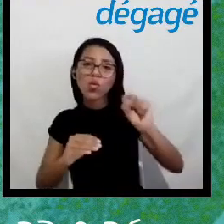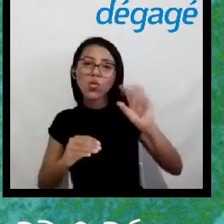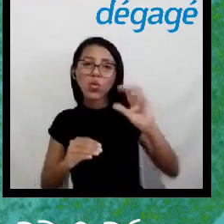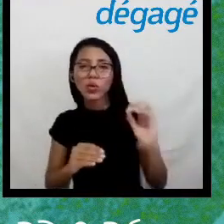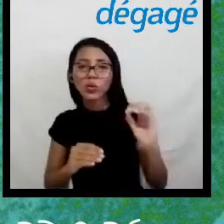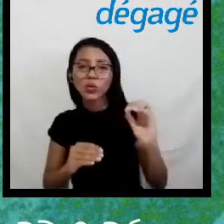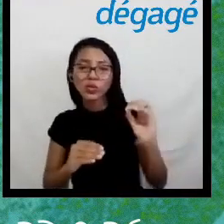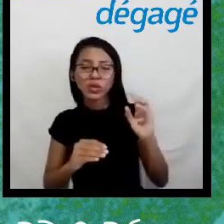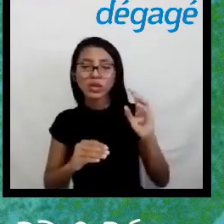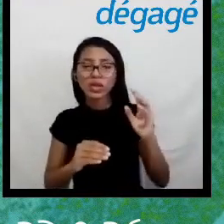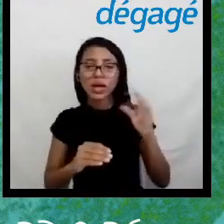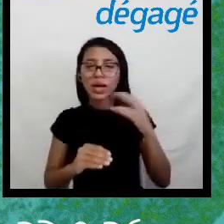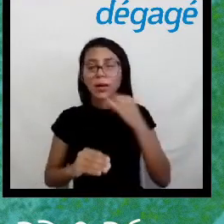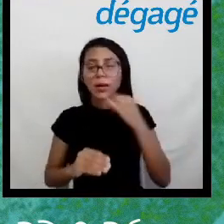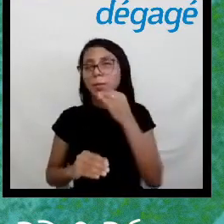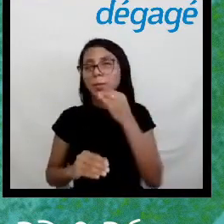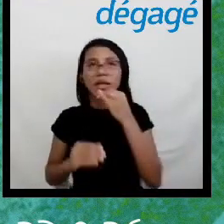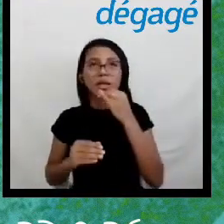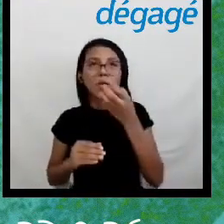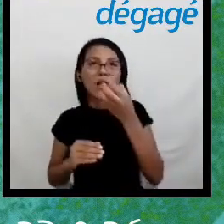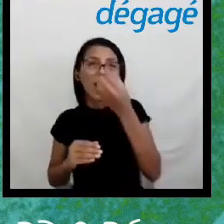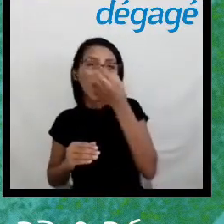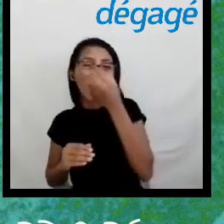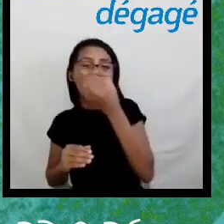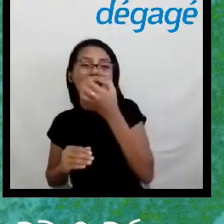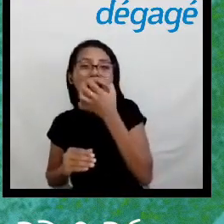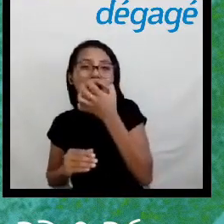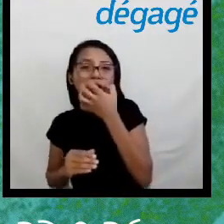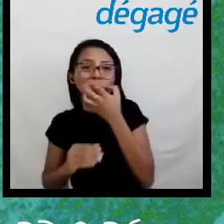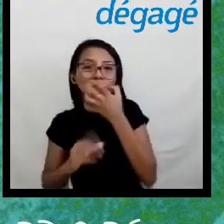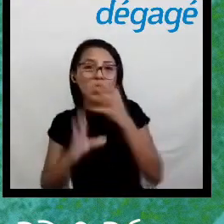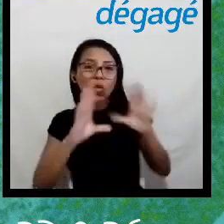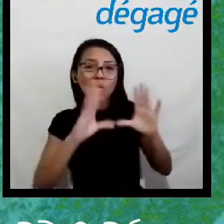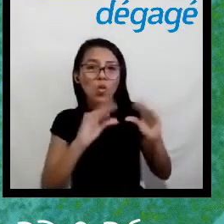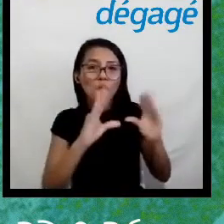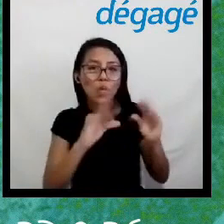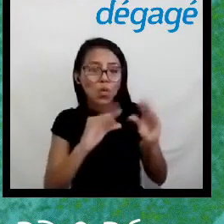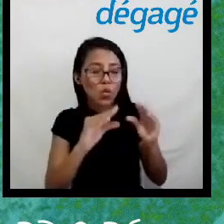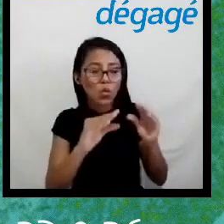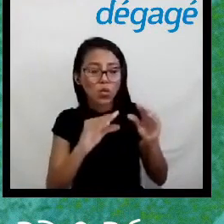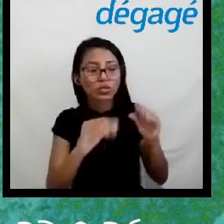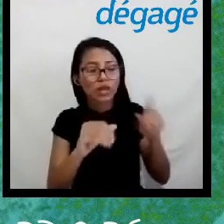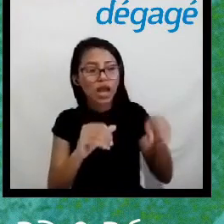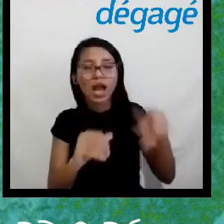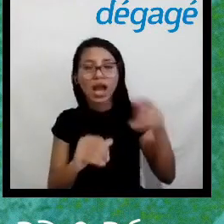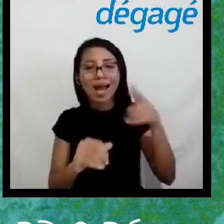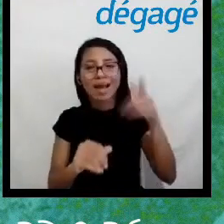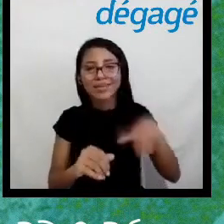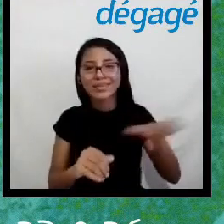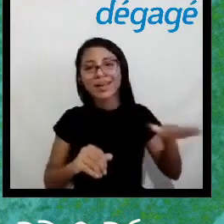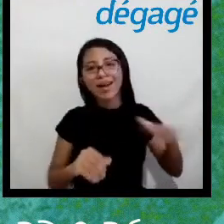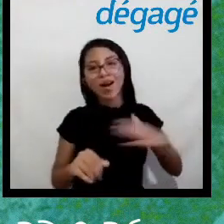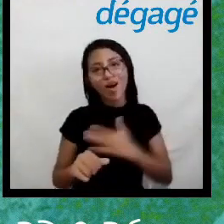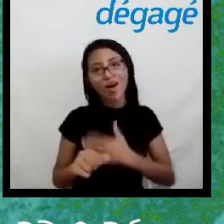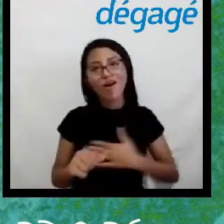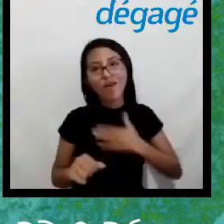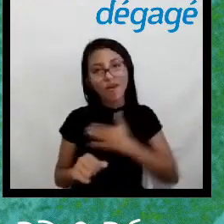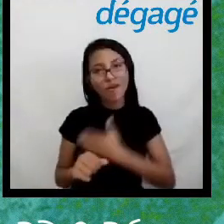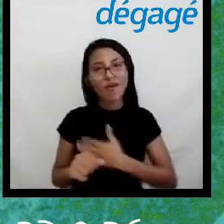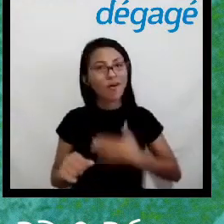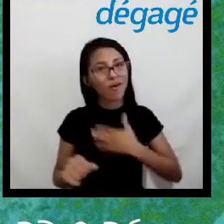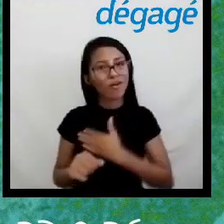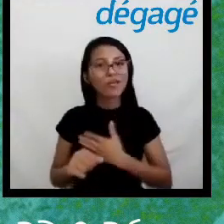dos rugidos, isso é muito fascinante, então, trabalhar com esses estados...